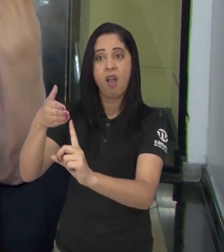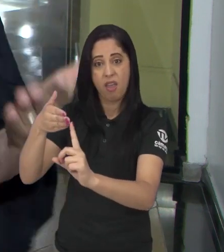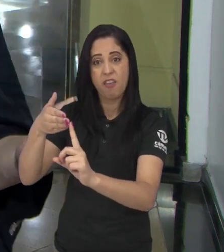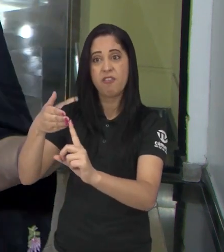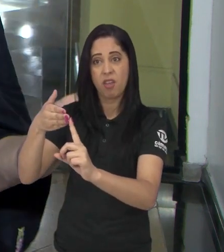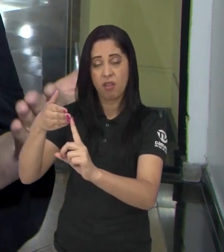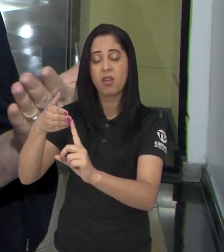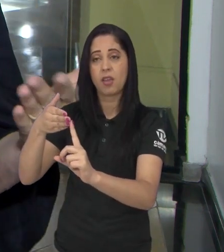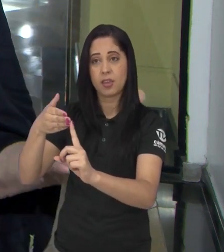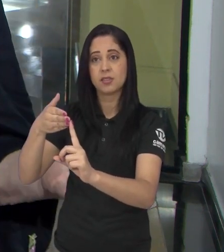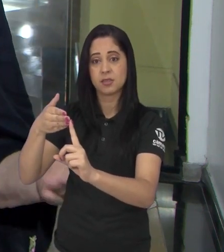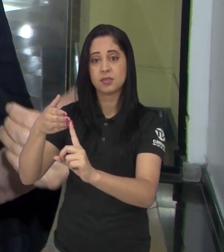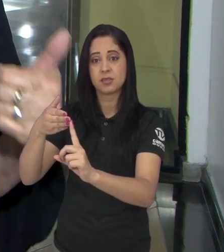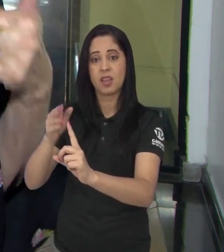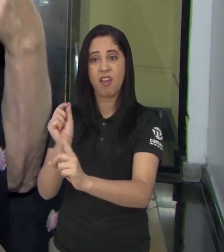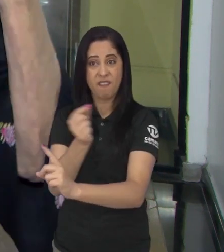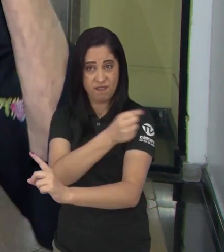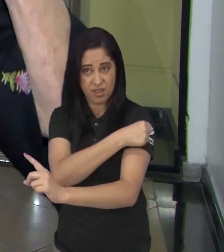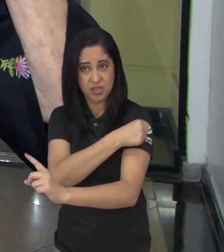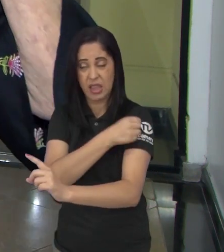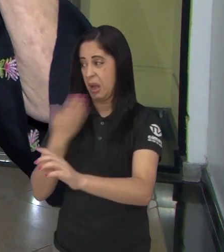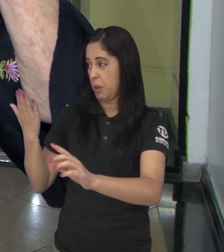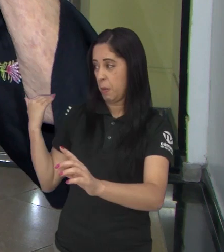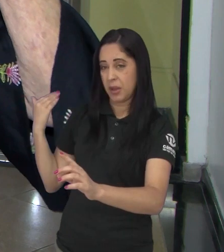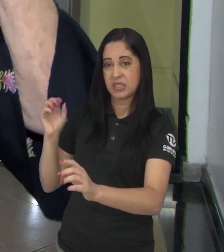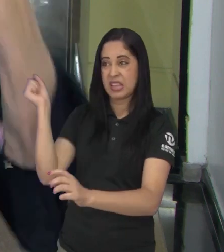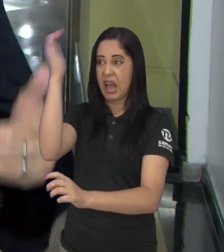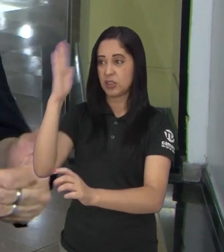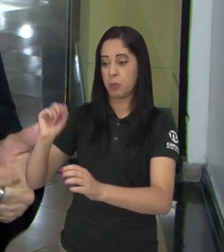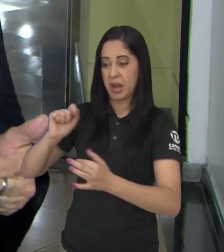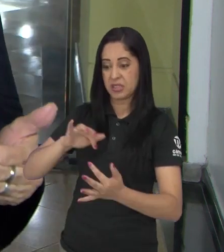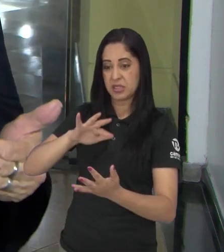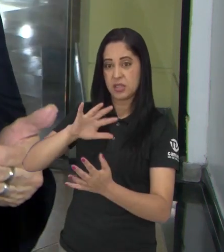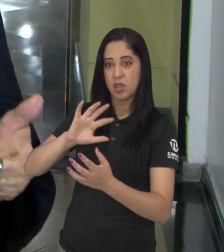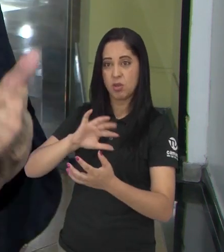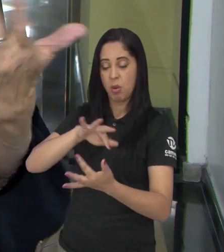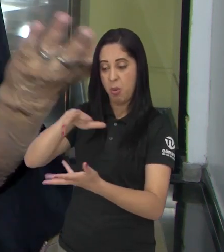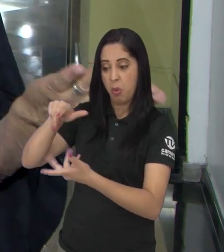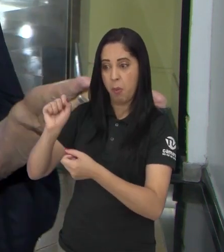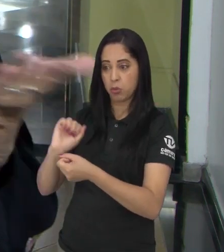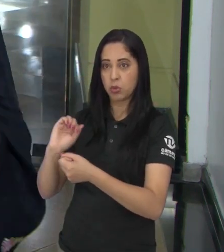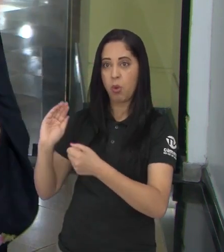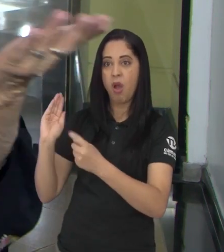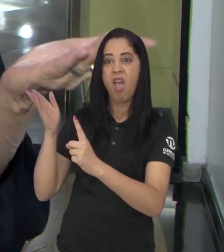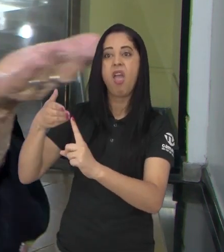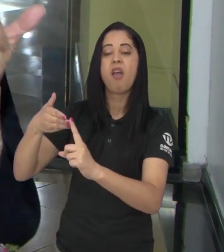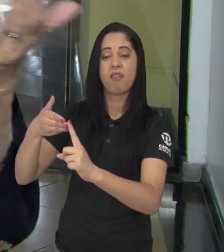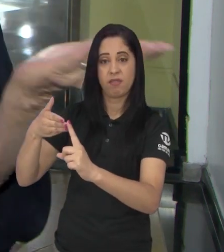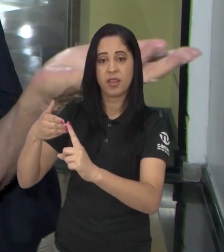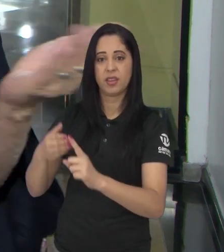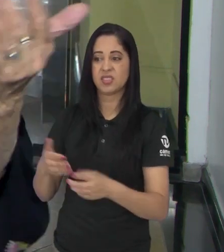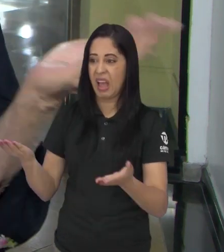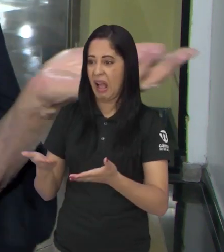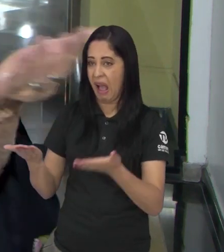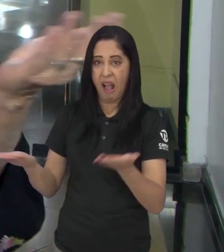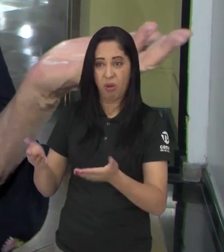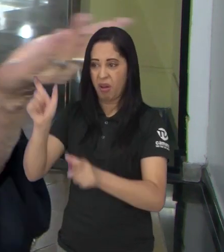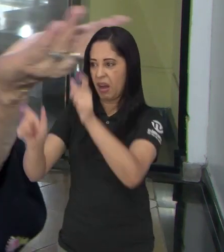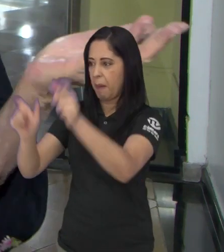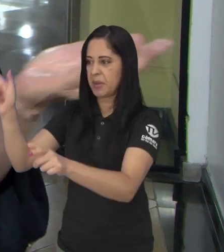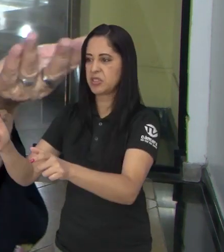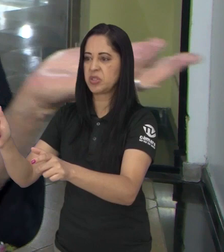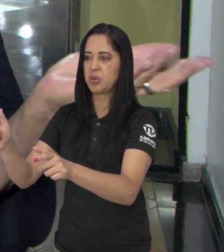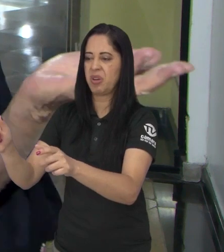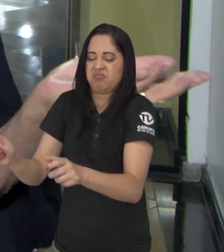índice excelente de vacinação, as vacinas de alta qualidade. Infelizmente, agora a população